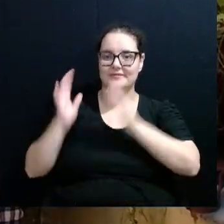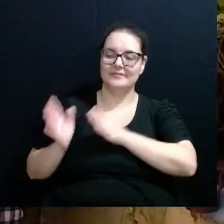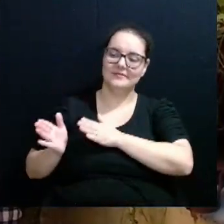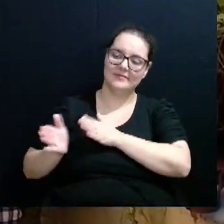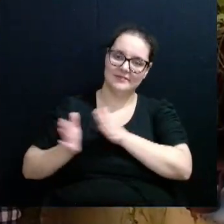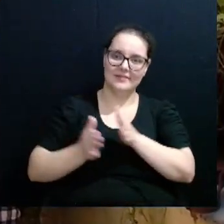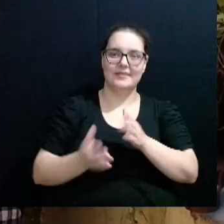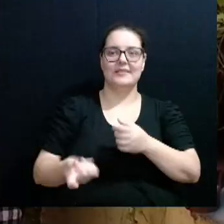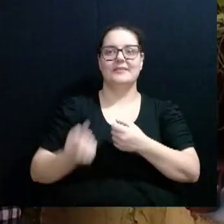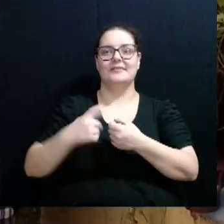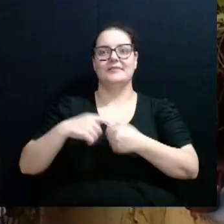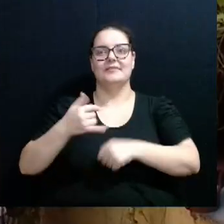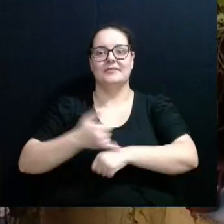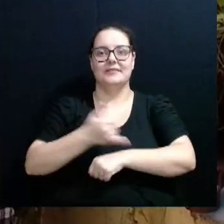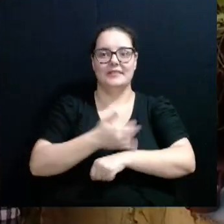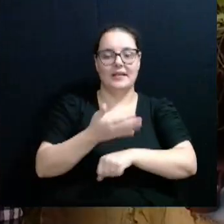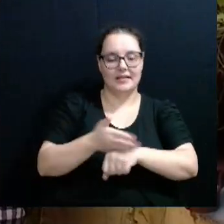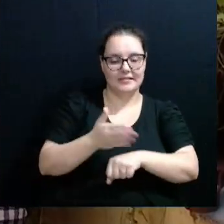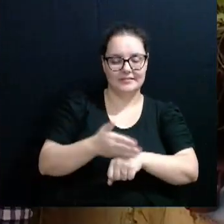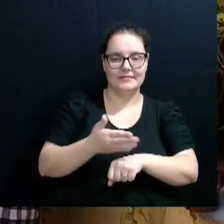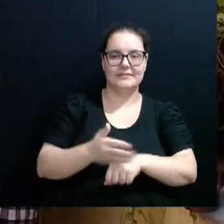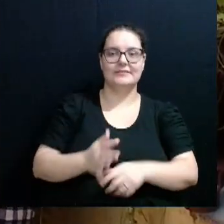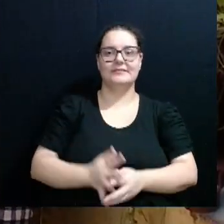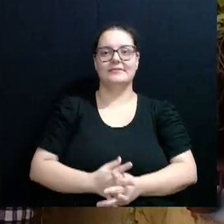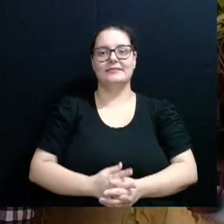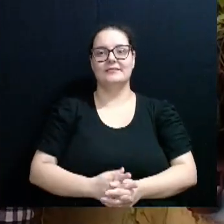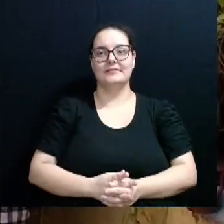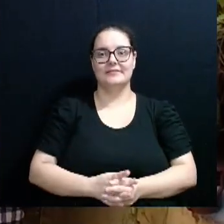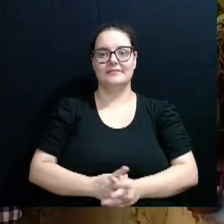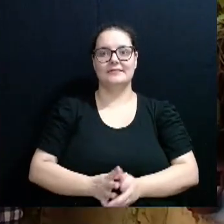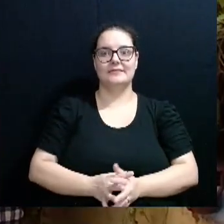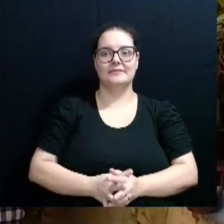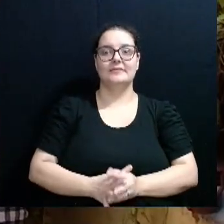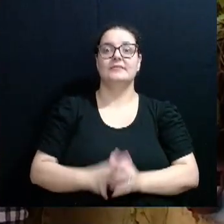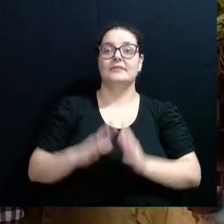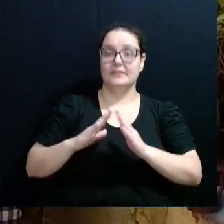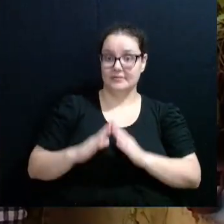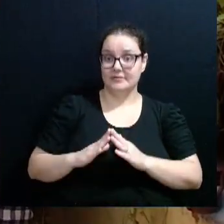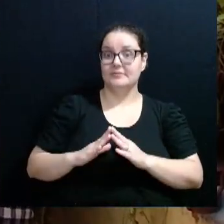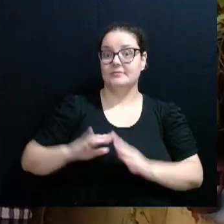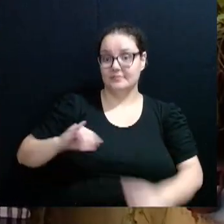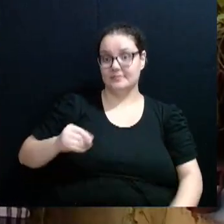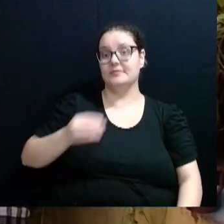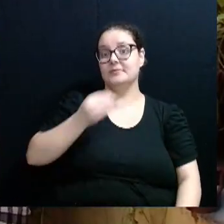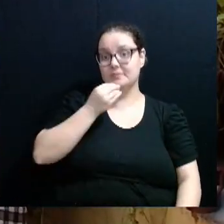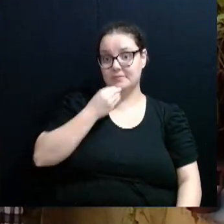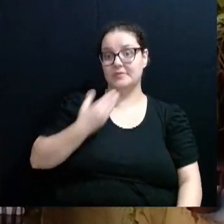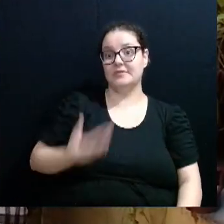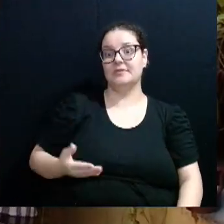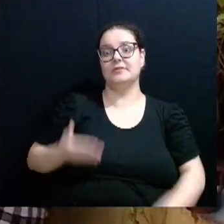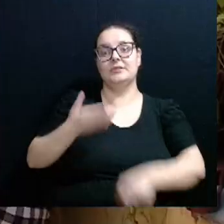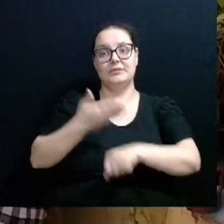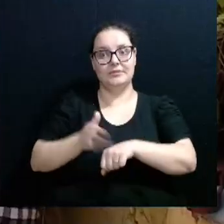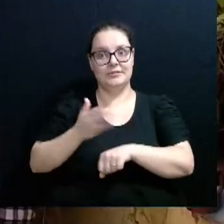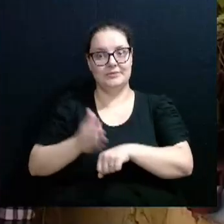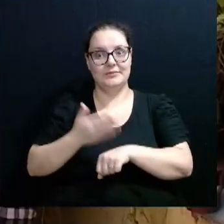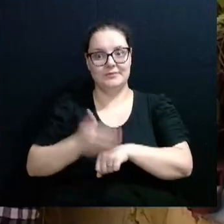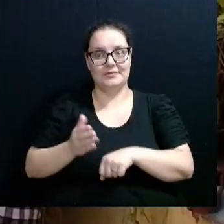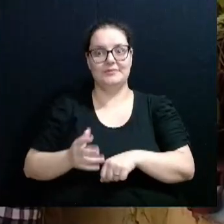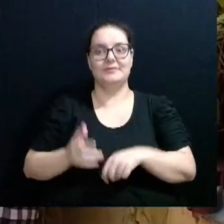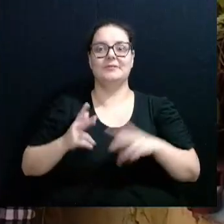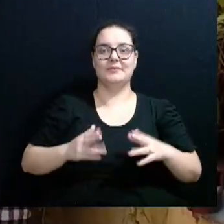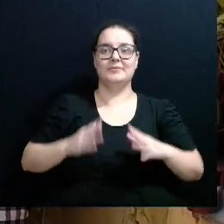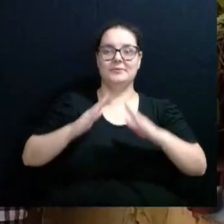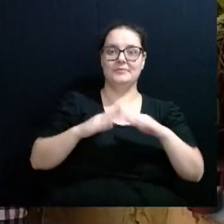treinar. Inclusive, estar morando aqui foi uma dessas oportunidades que eu treinei bastante enquanto eu estava morando aqui.